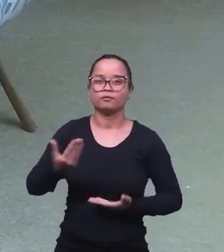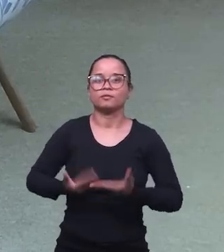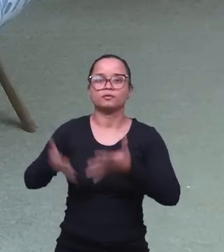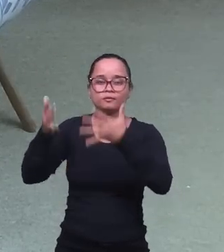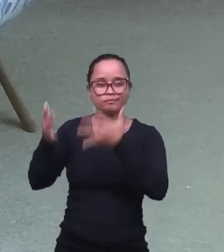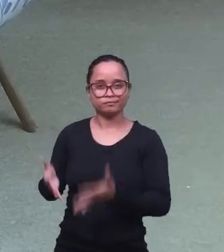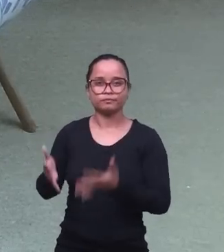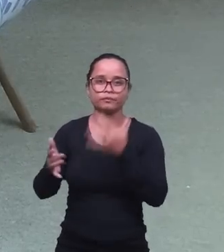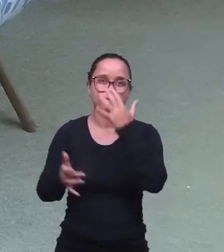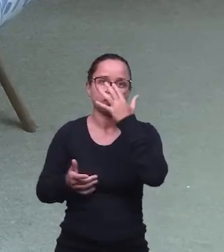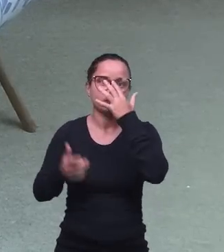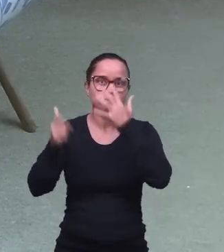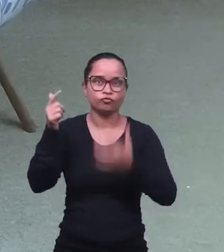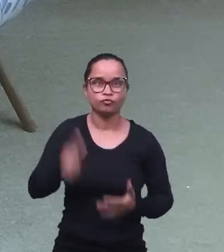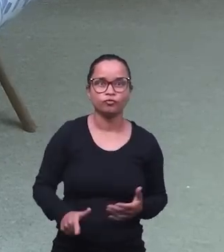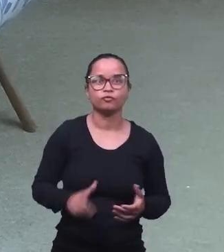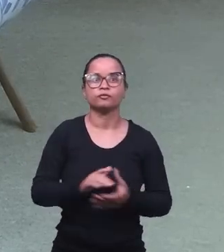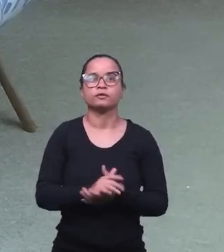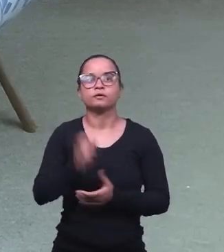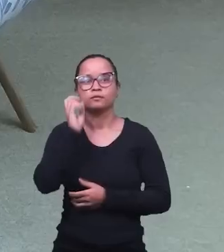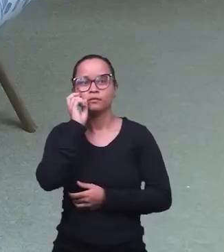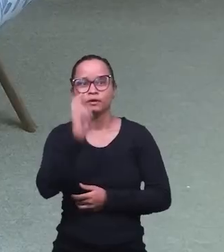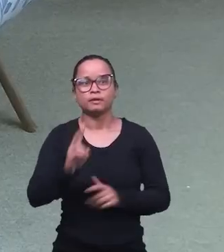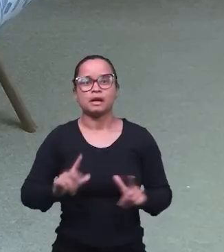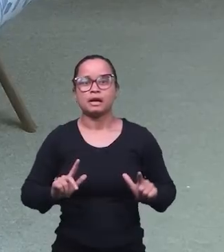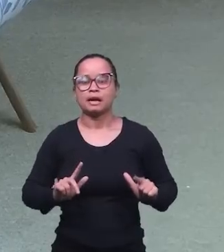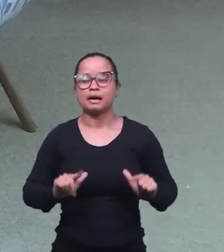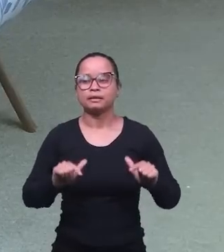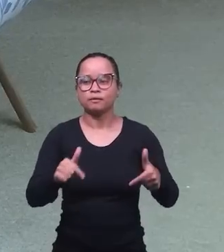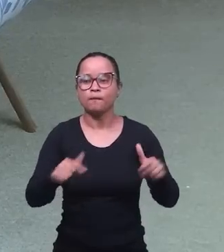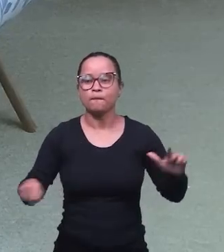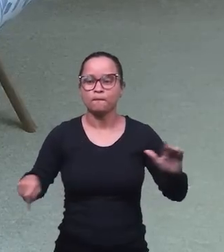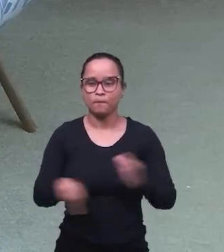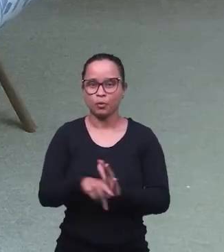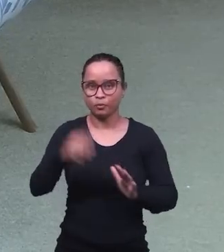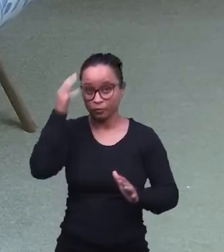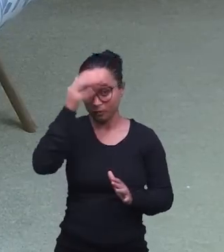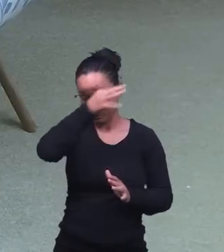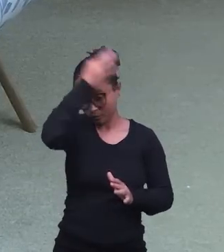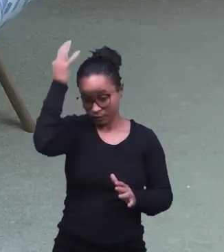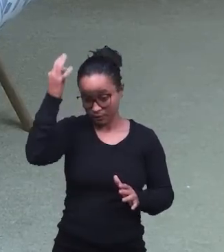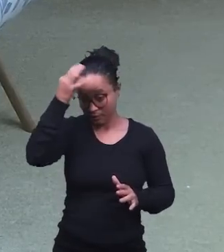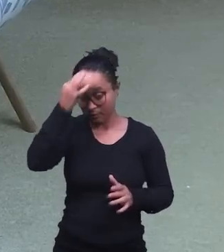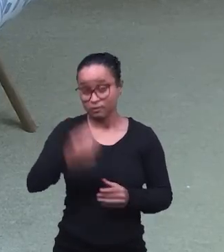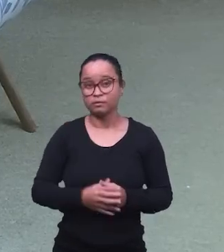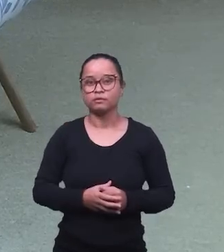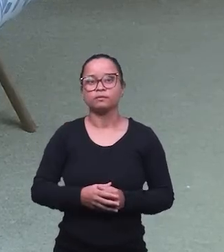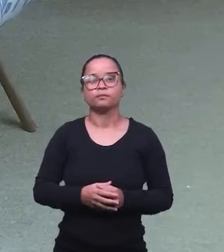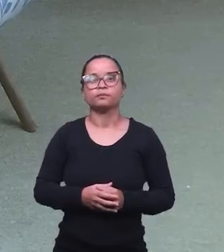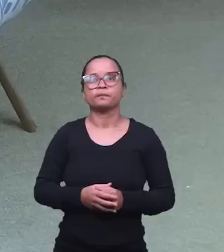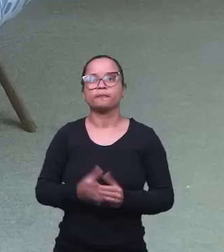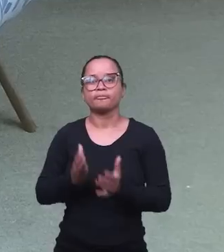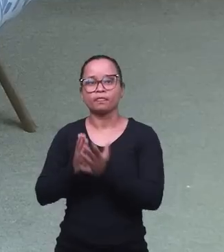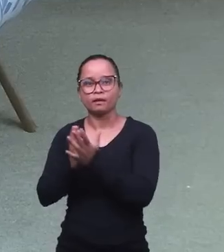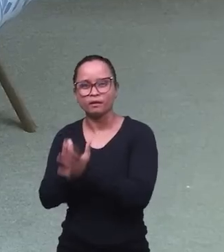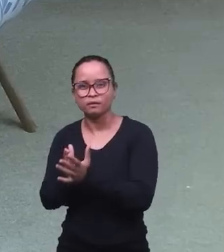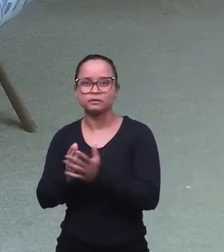bem. Estamos vendo mais uma vez, né, a ação do Espírito Santo presente,